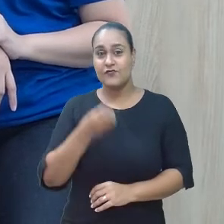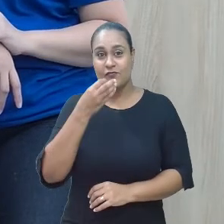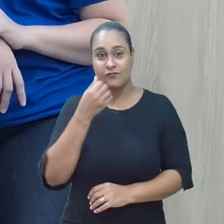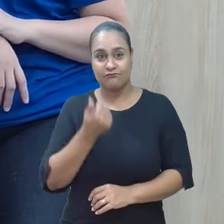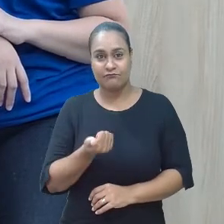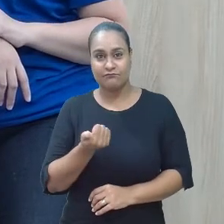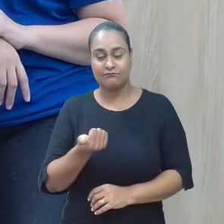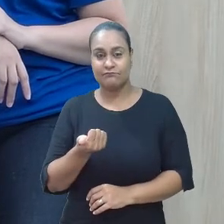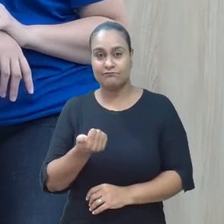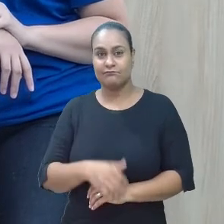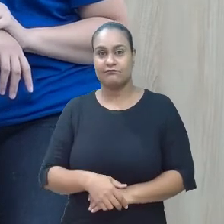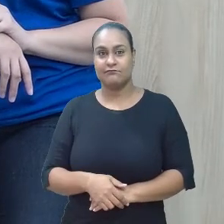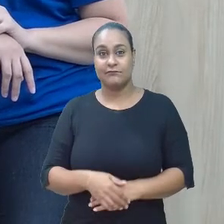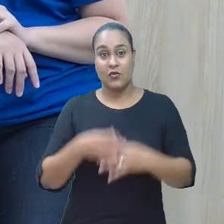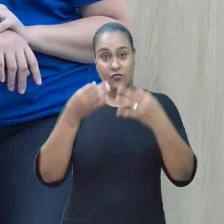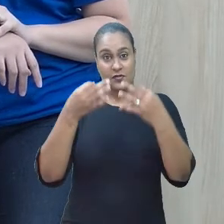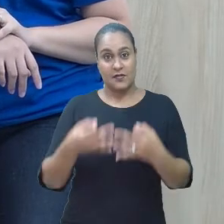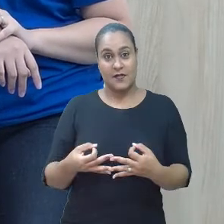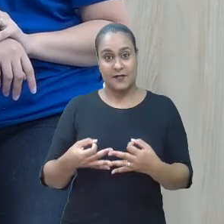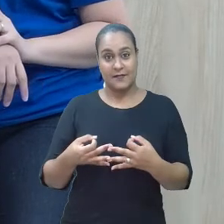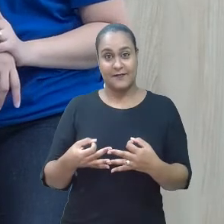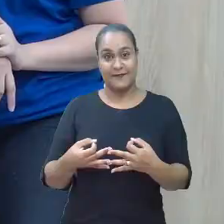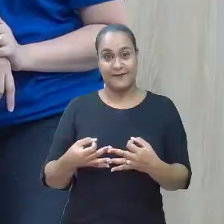certo? Oi?